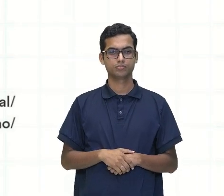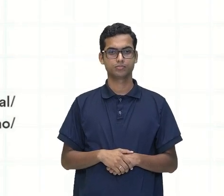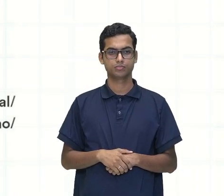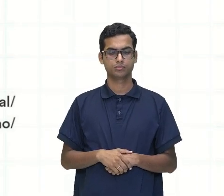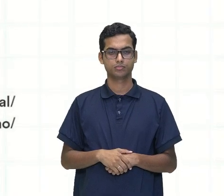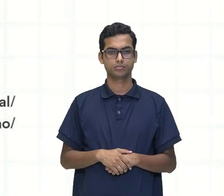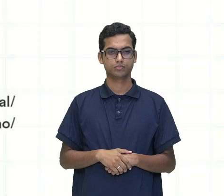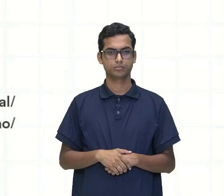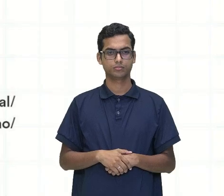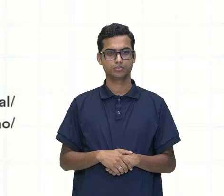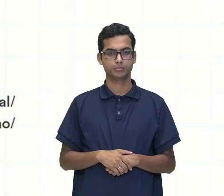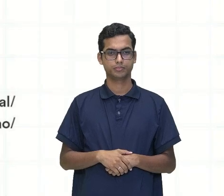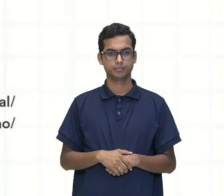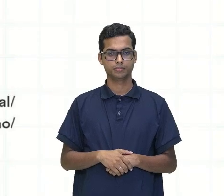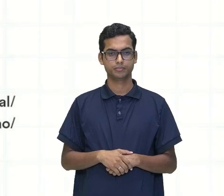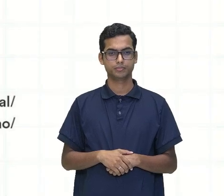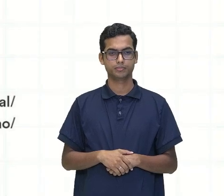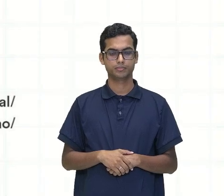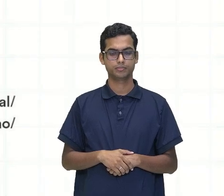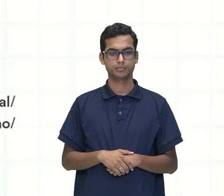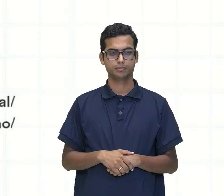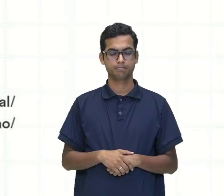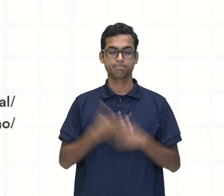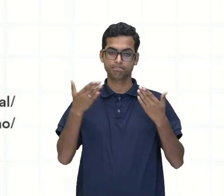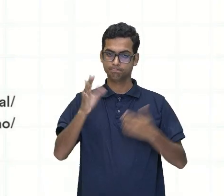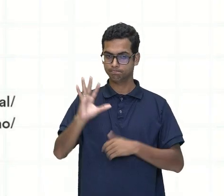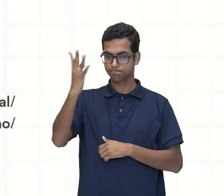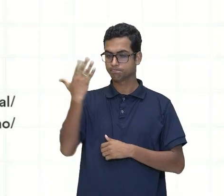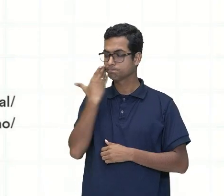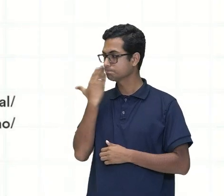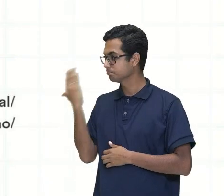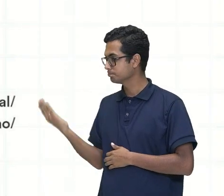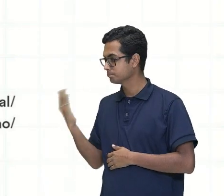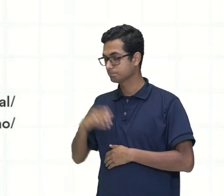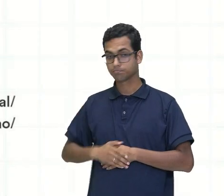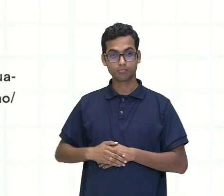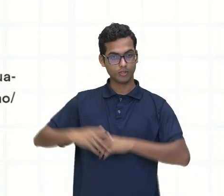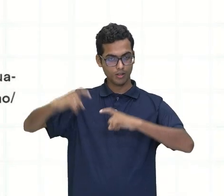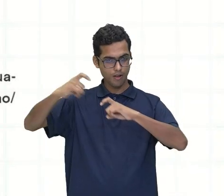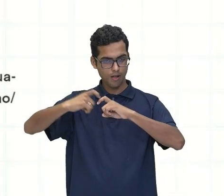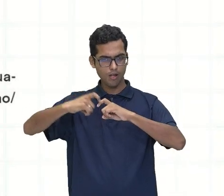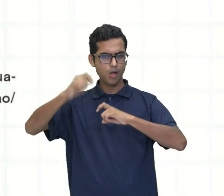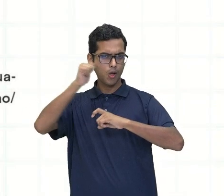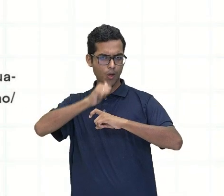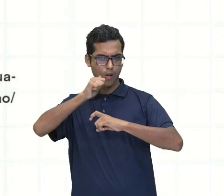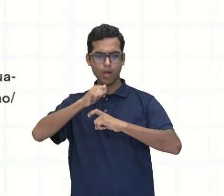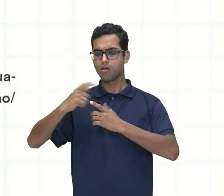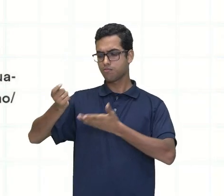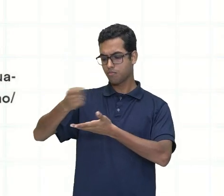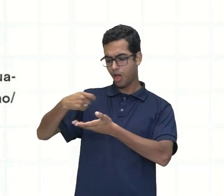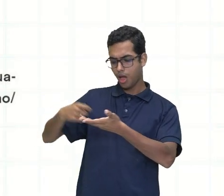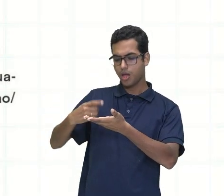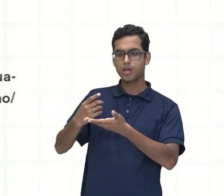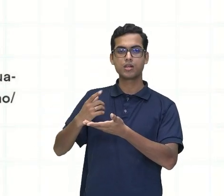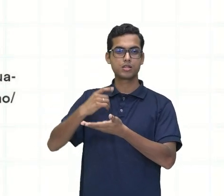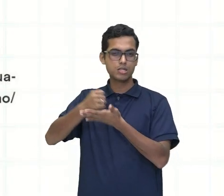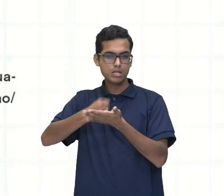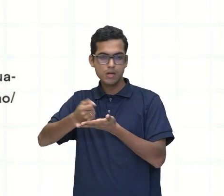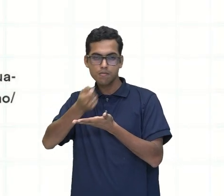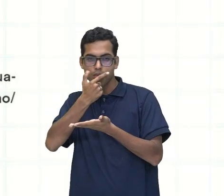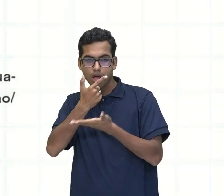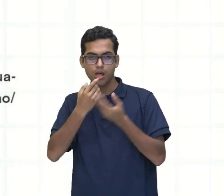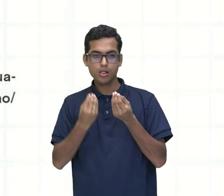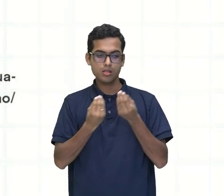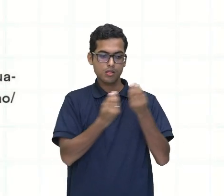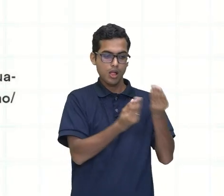aqui que nós temos, né? Do acontecimento, ó, a médica prescreveu o remédio ao paciente. A opinião não. A médica prescreveu